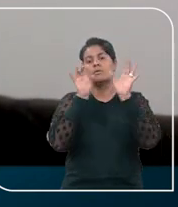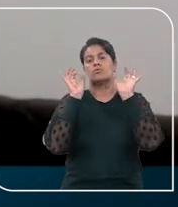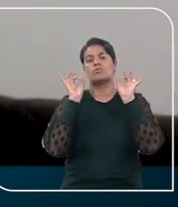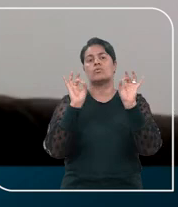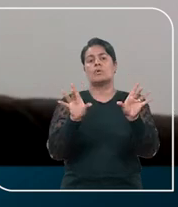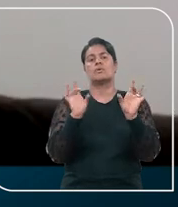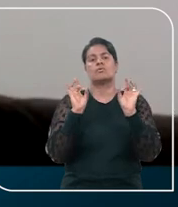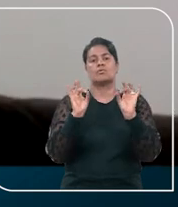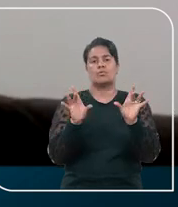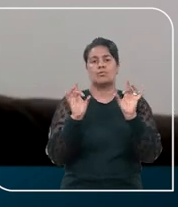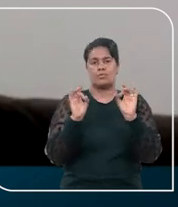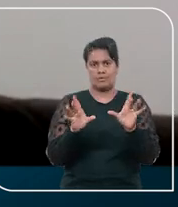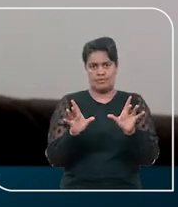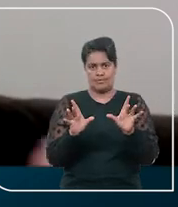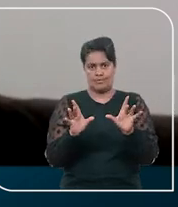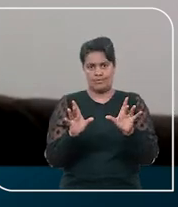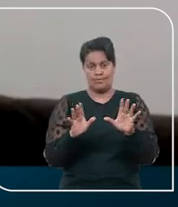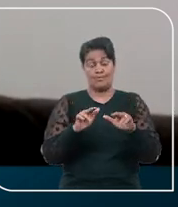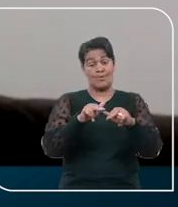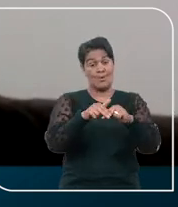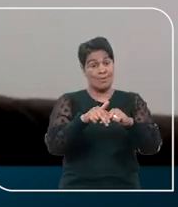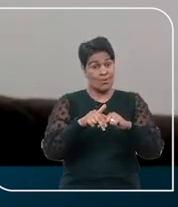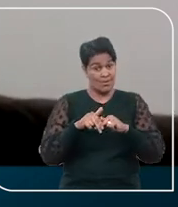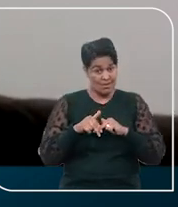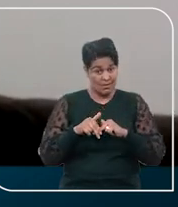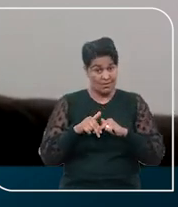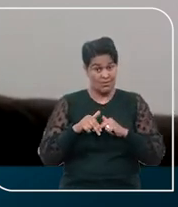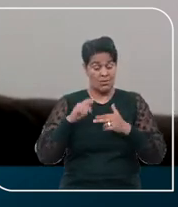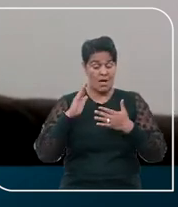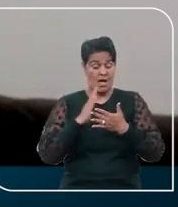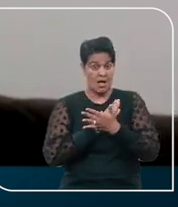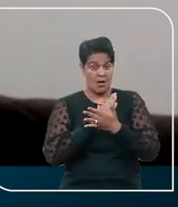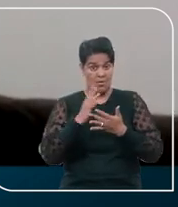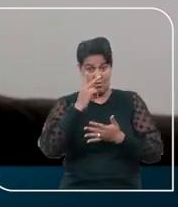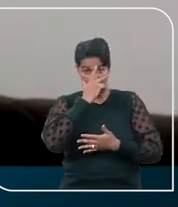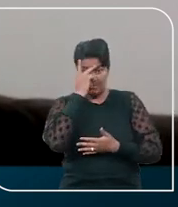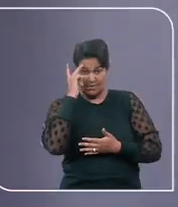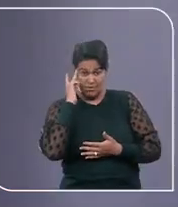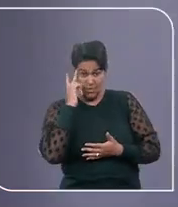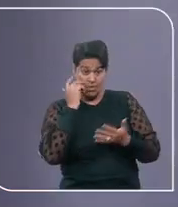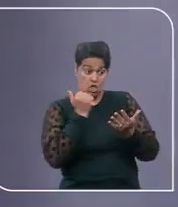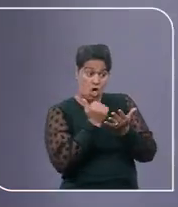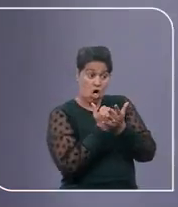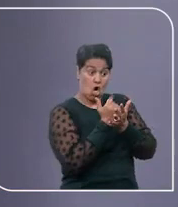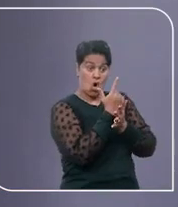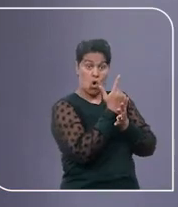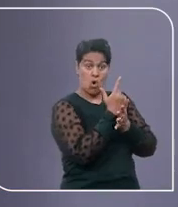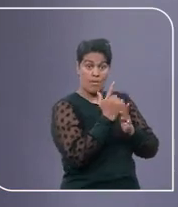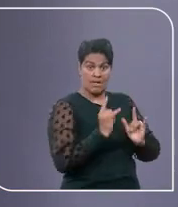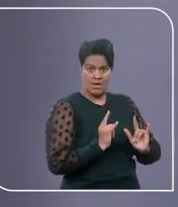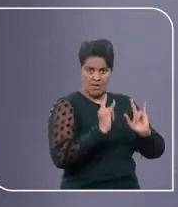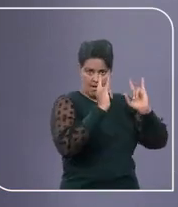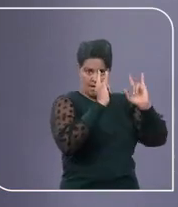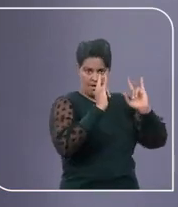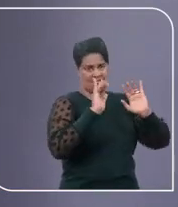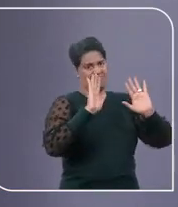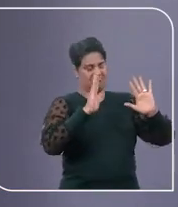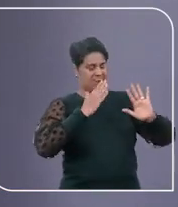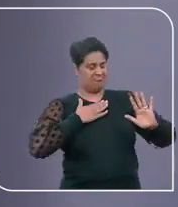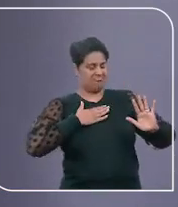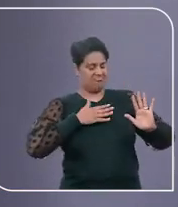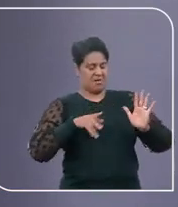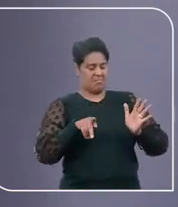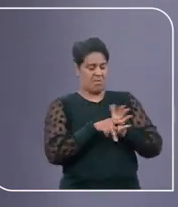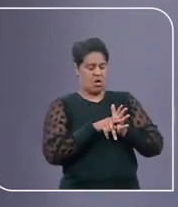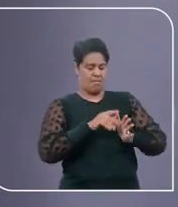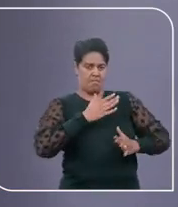leva a muitos condôminos, né, que quando adquirem, por falta de informação e de conhecimento, de não, compra minha unidade, né, um apartamento, uma casa,